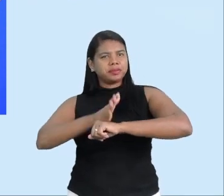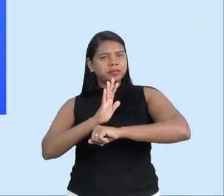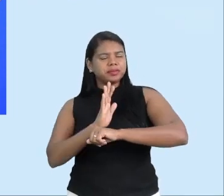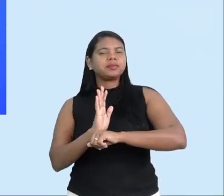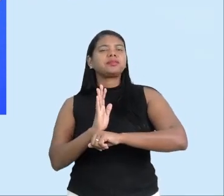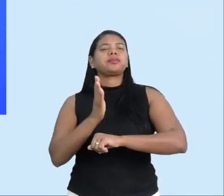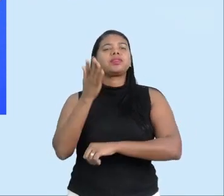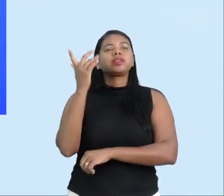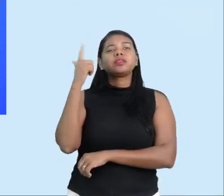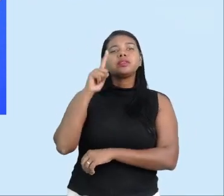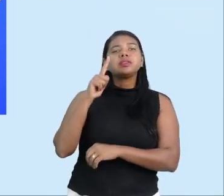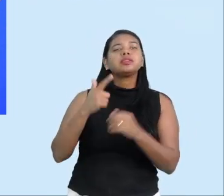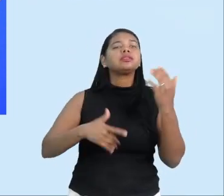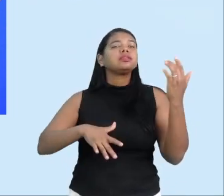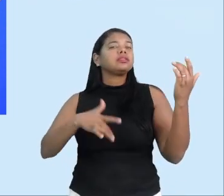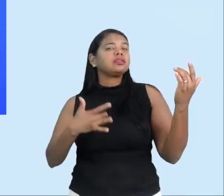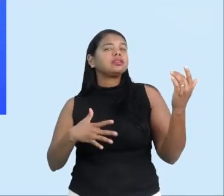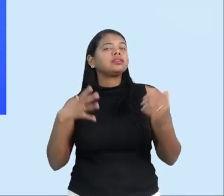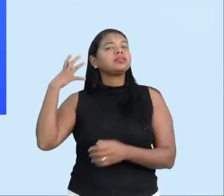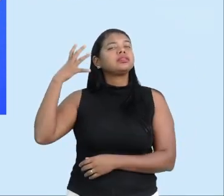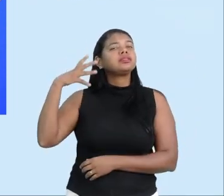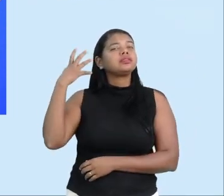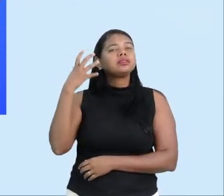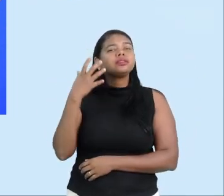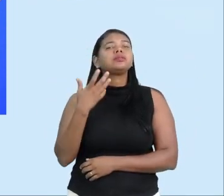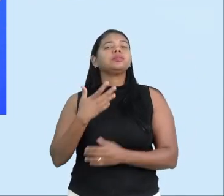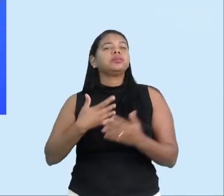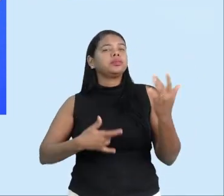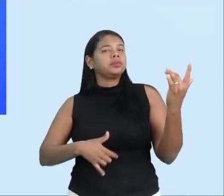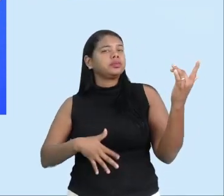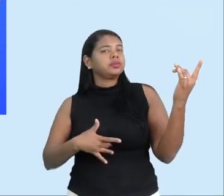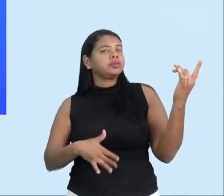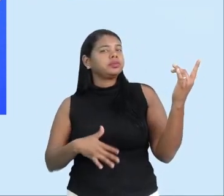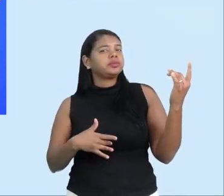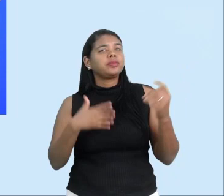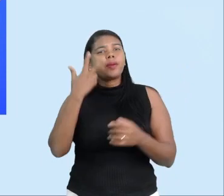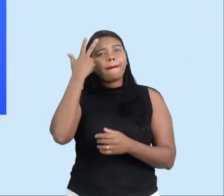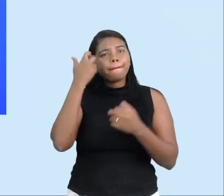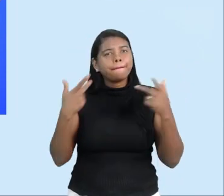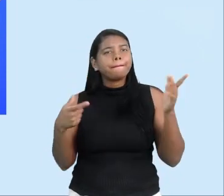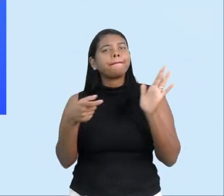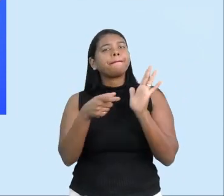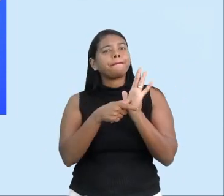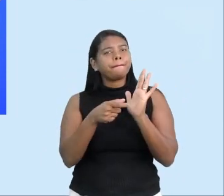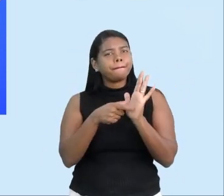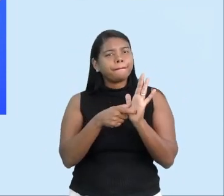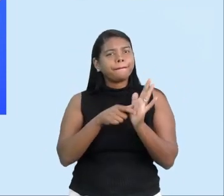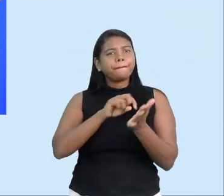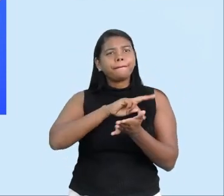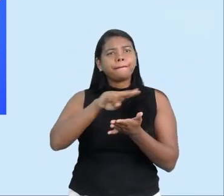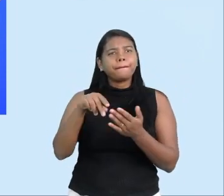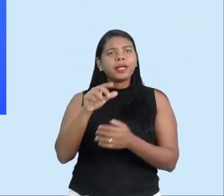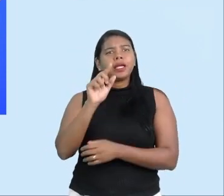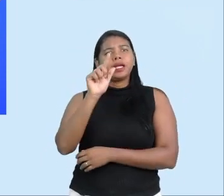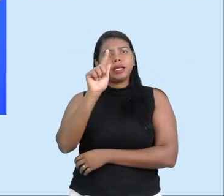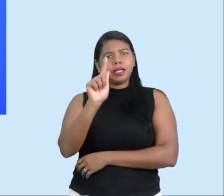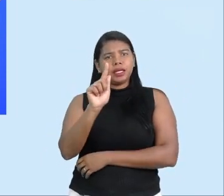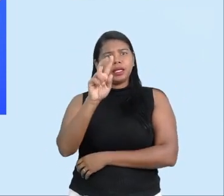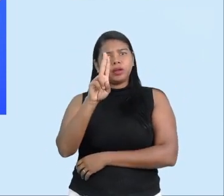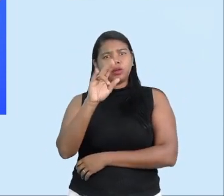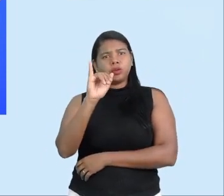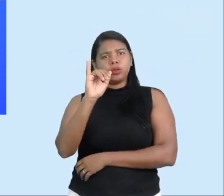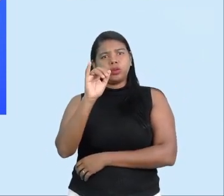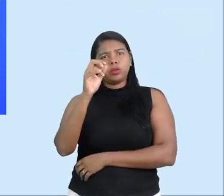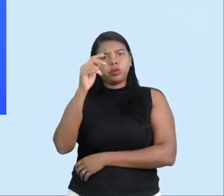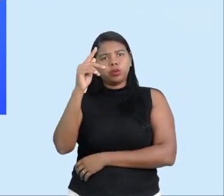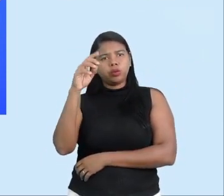conseguir tocar músicas maravilhosas com pequenos acordes. É a mesma coisa, o GIMP ele fornece vários acordes, por assim dizer, várias ferramentas que você pode fazer